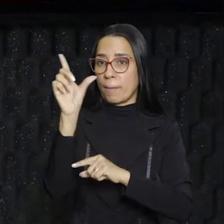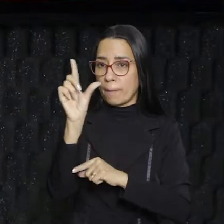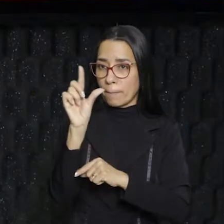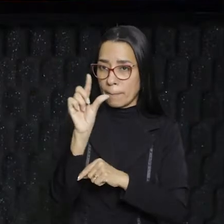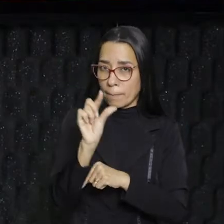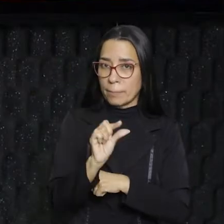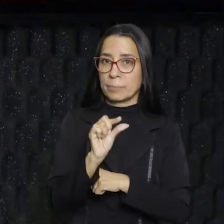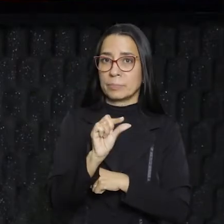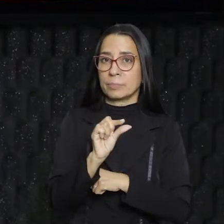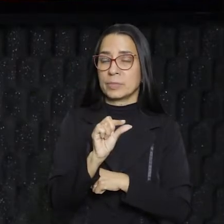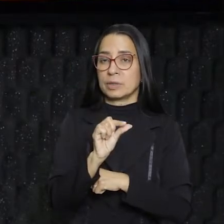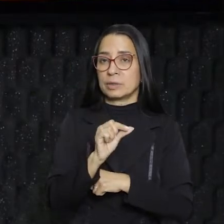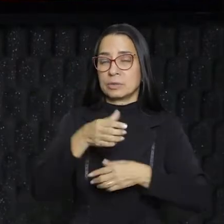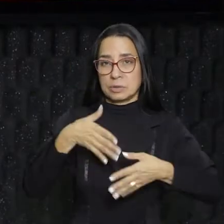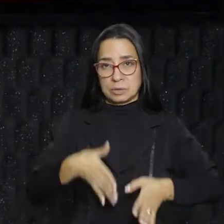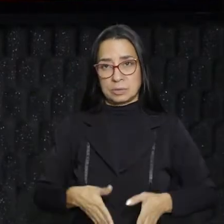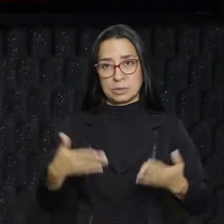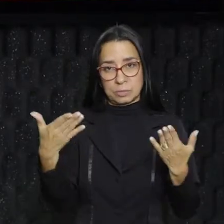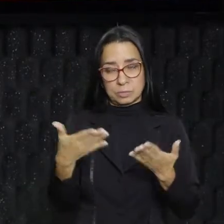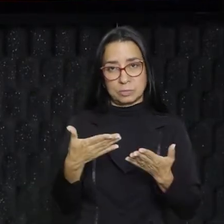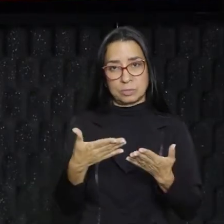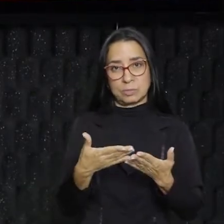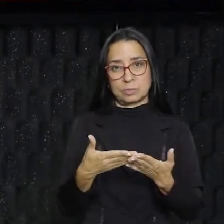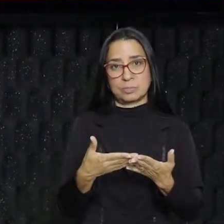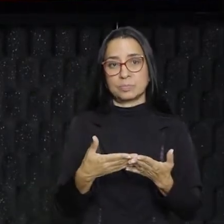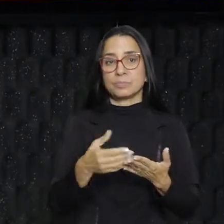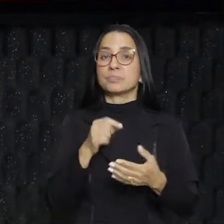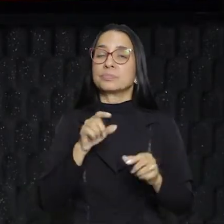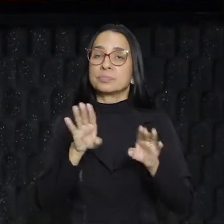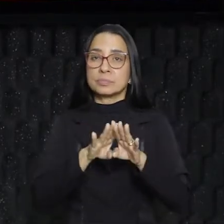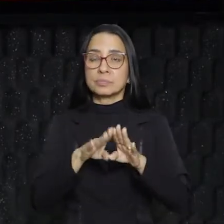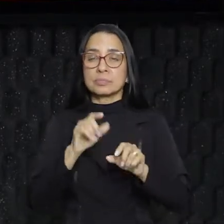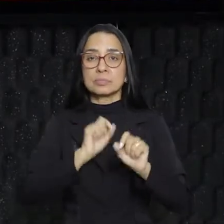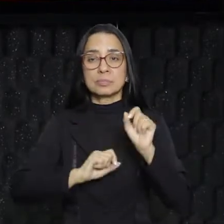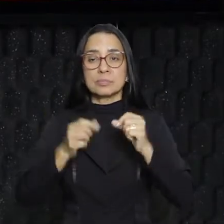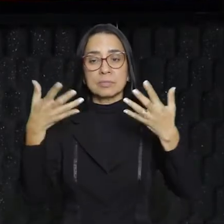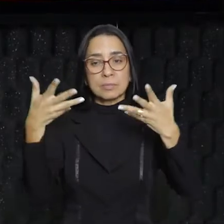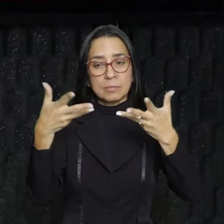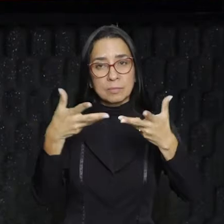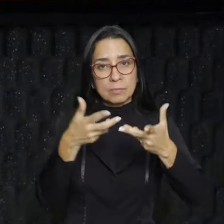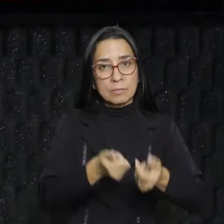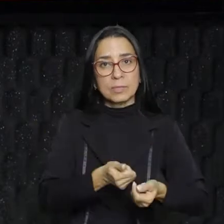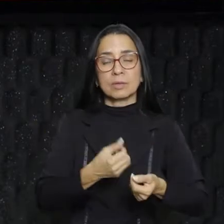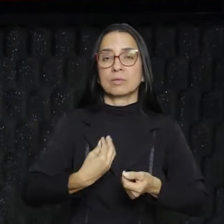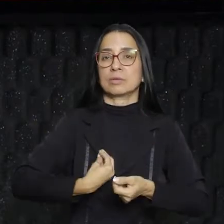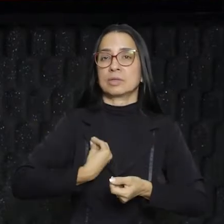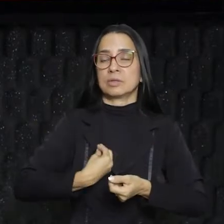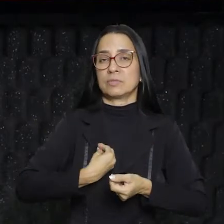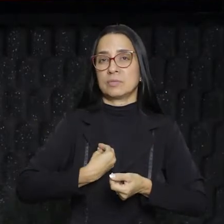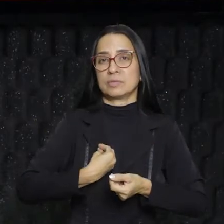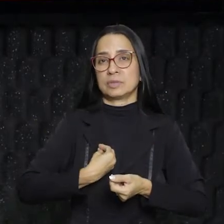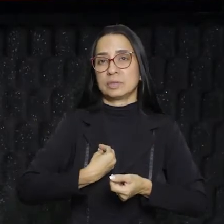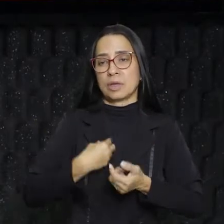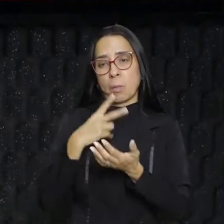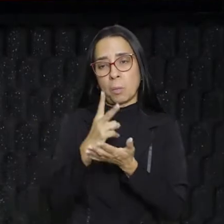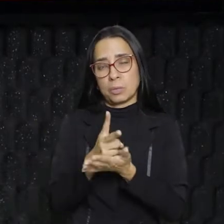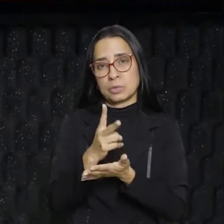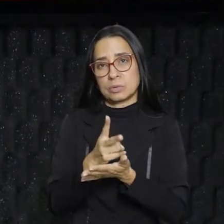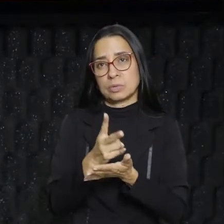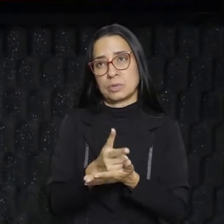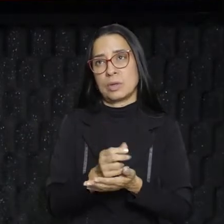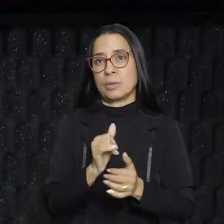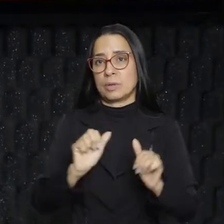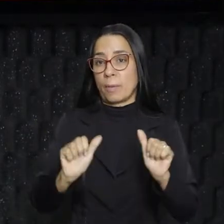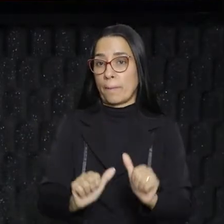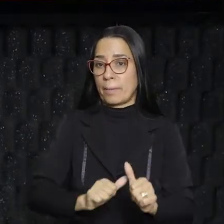natalidade atual. Do outro lado, tu tem a evolução da melhora da qualidade de vida constante nesse continente. Por exemplo, melhora na questão